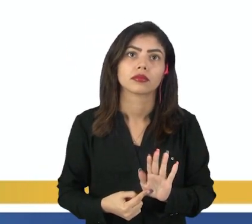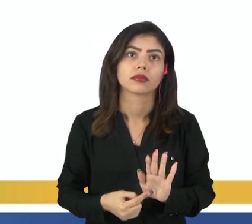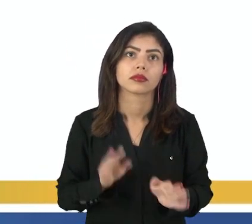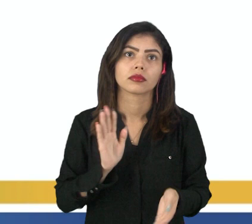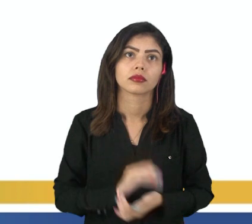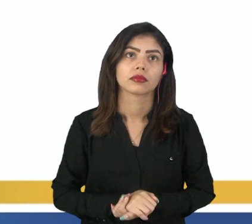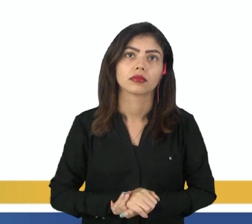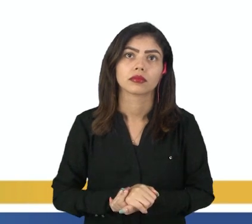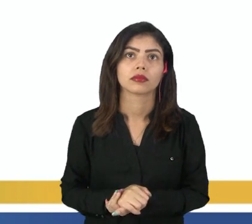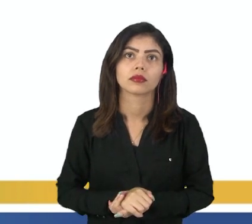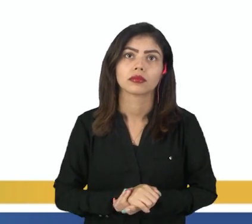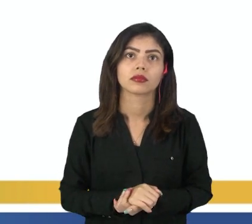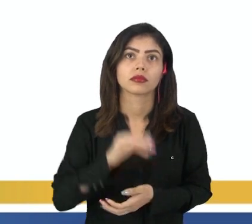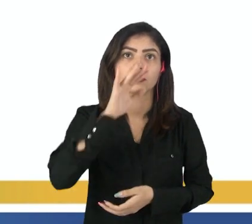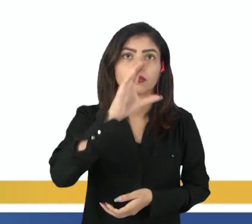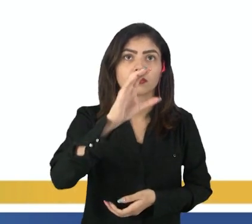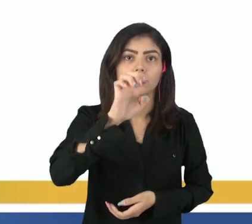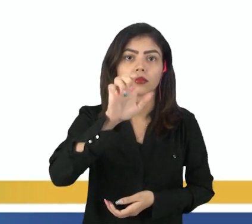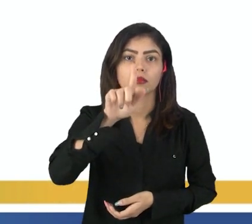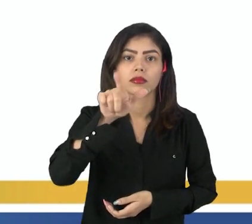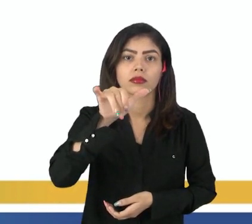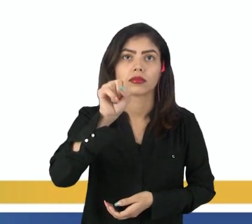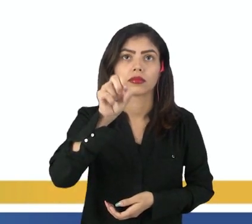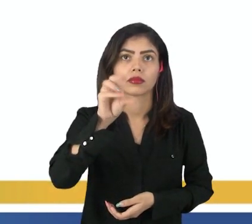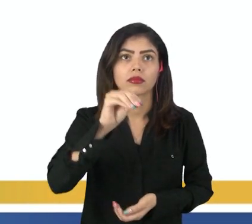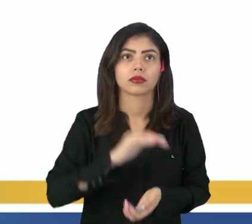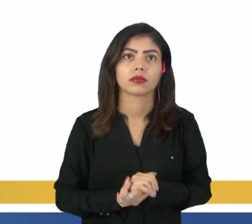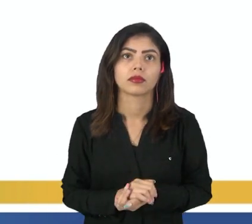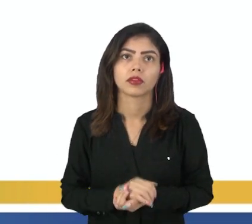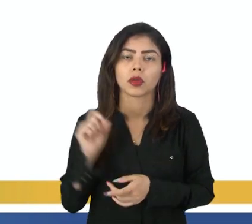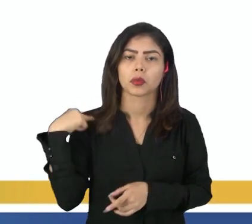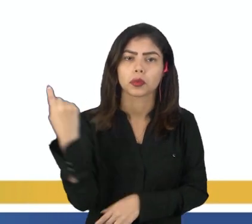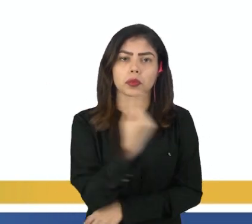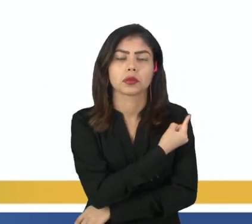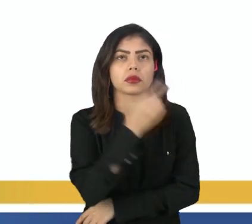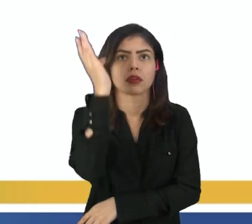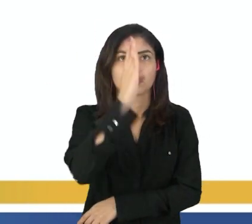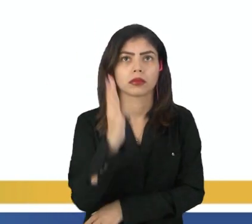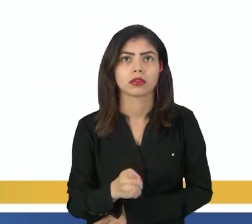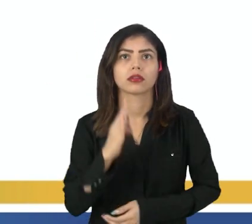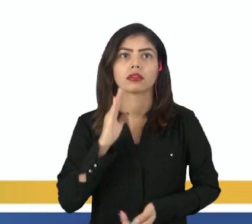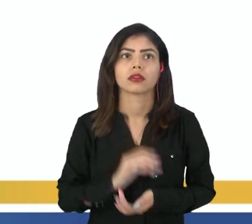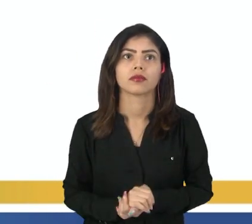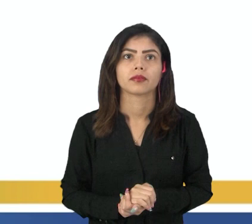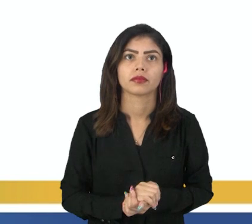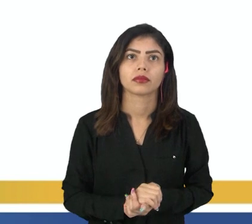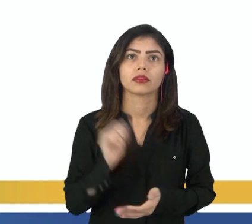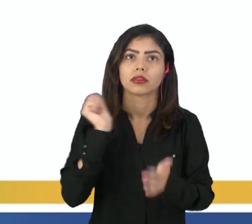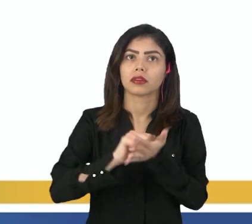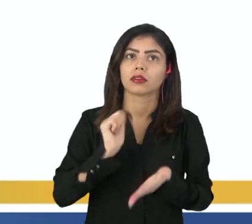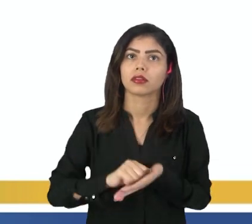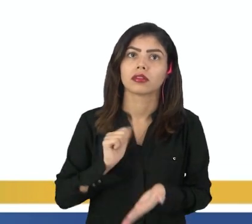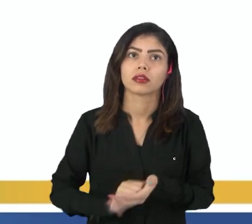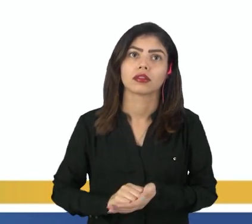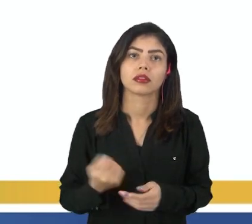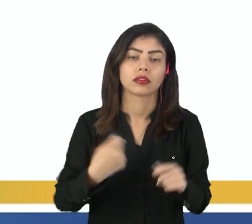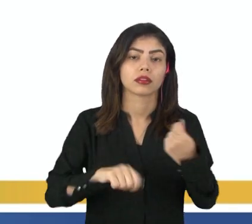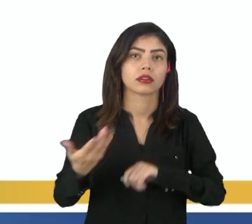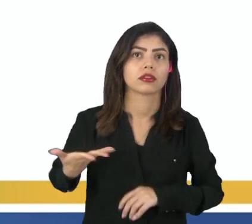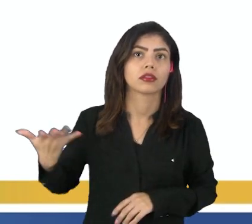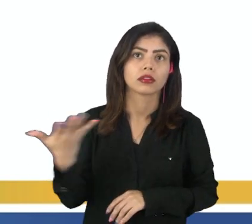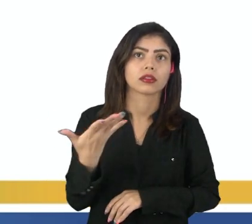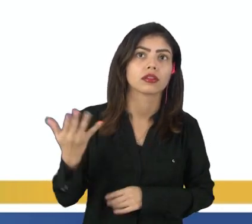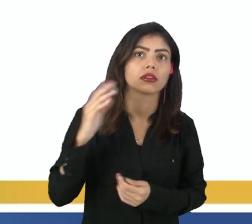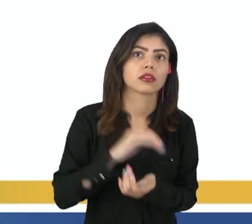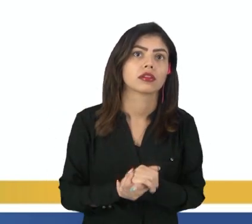no monumental Formação Econômica do Brasil, nossa nação durante muitos séculos foi descrita como uma economia baseada